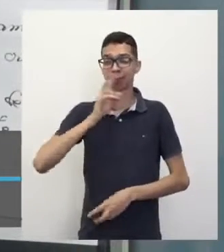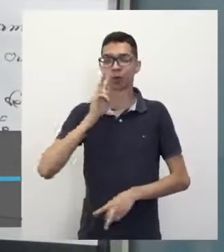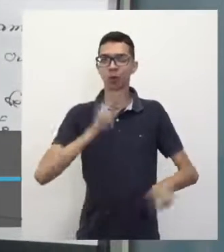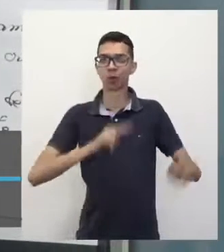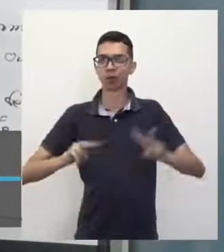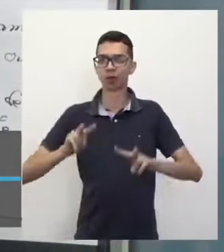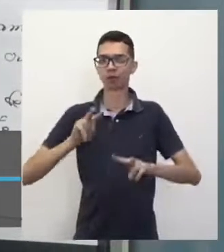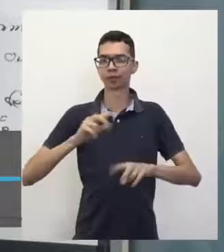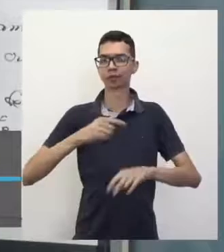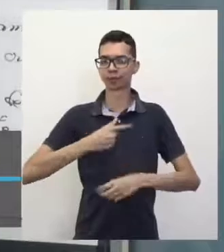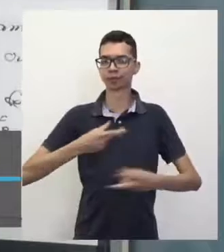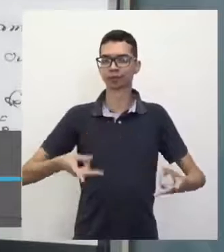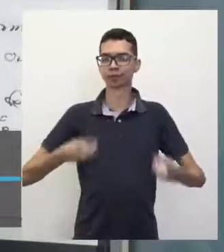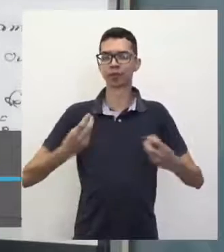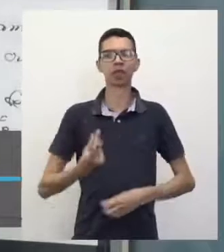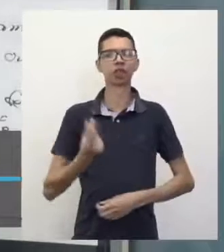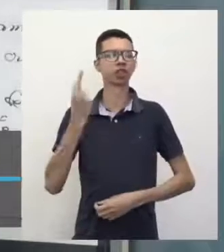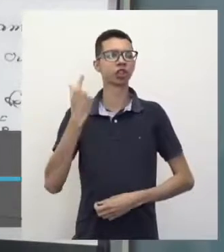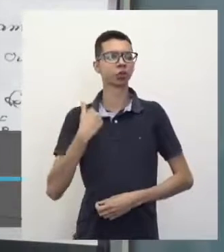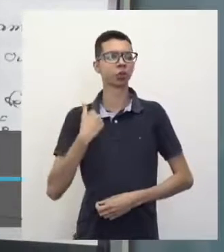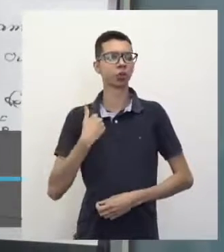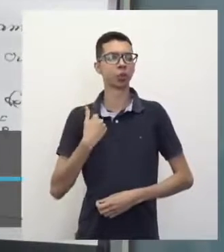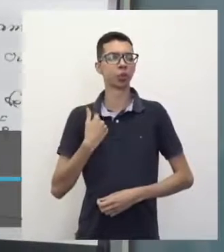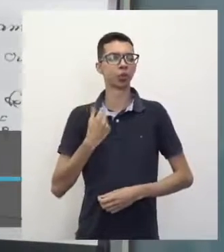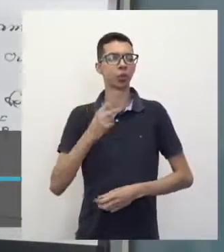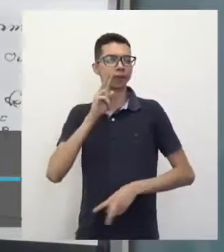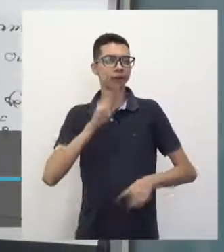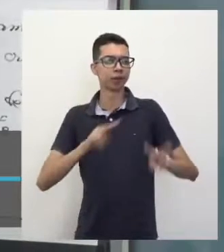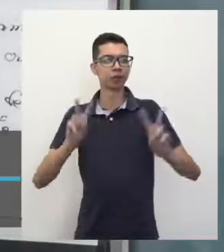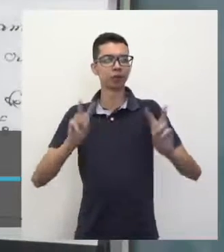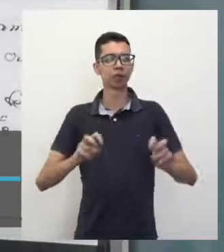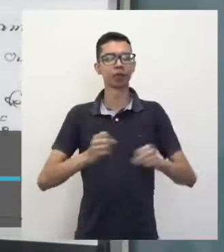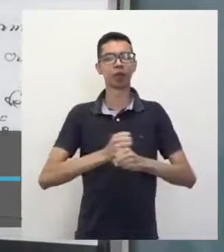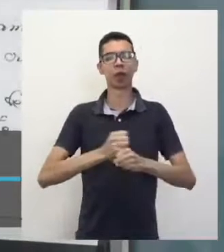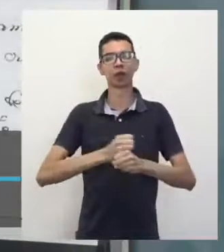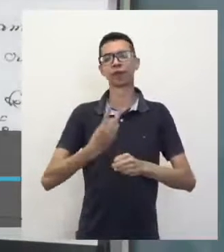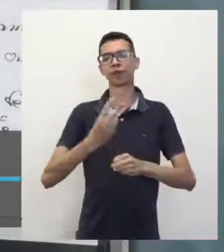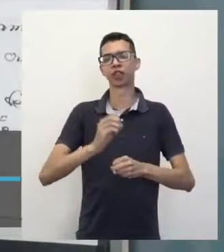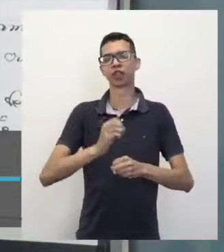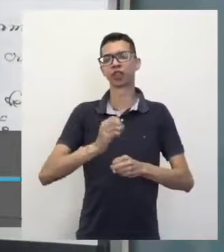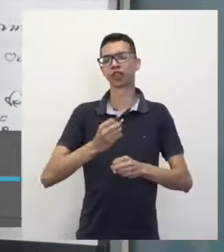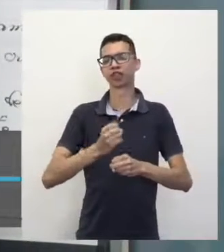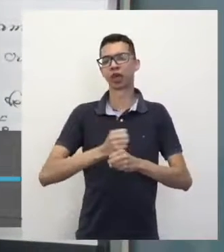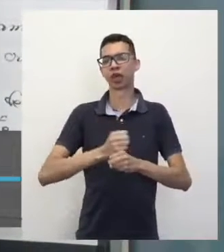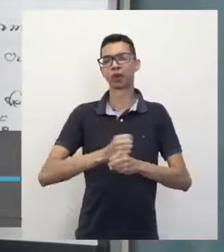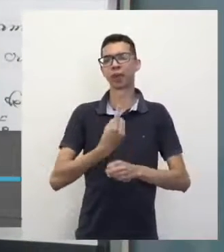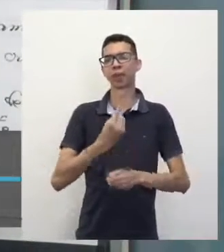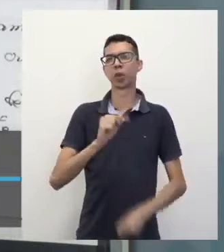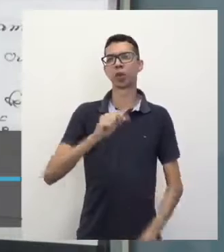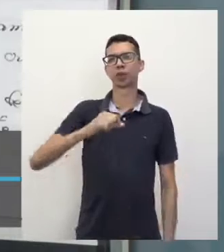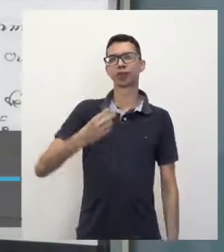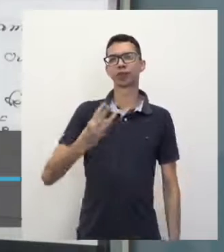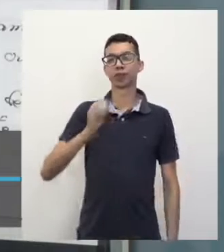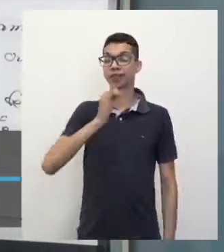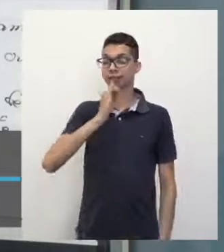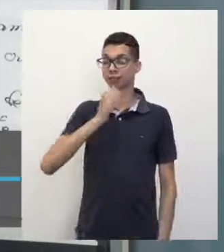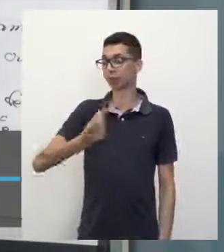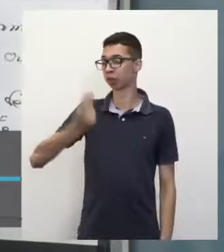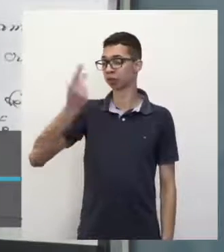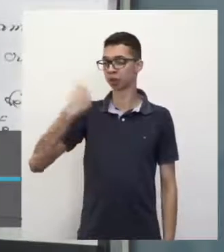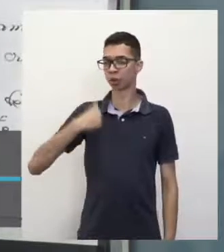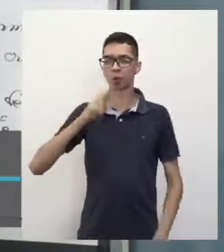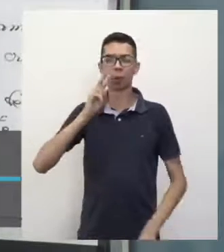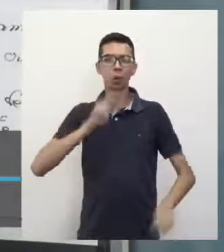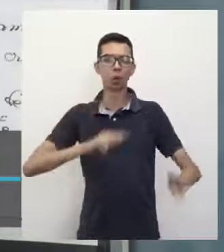exemplo, eu pego uma obra antiga, uma obra dos anos 20, 30, só de observar, às vezes, né, a imagem que está